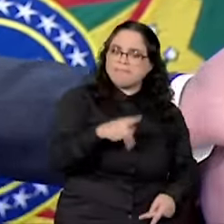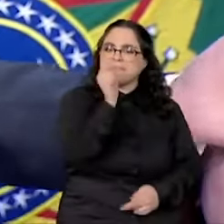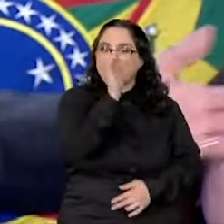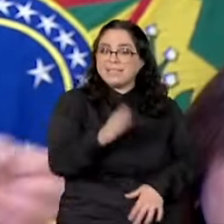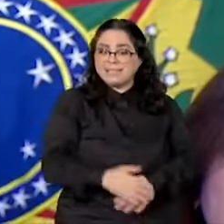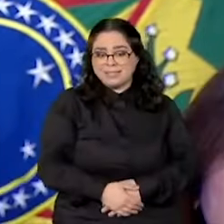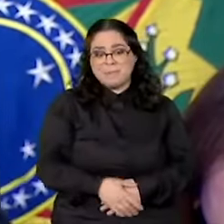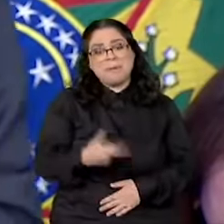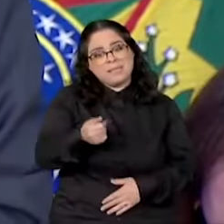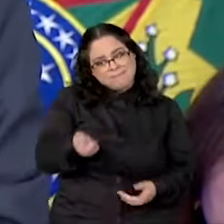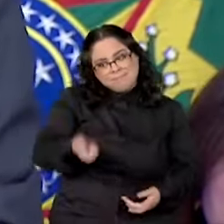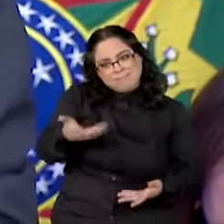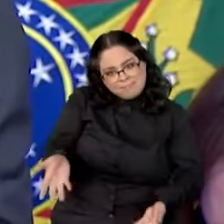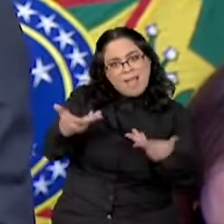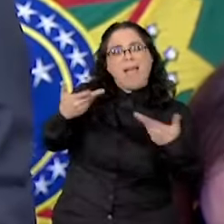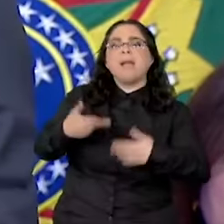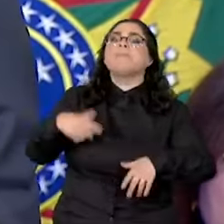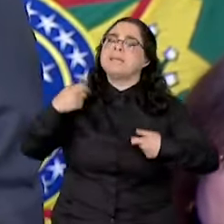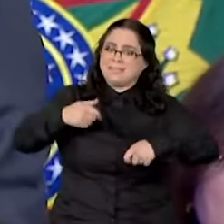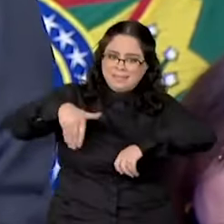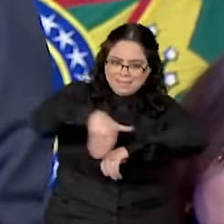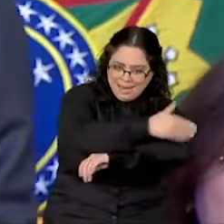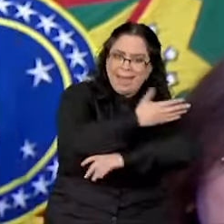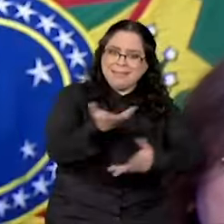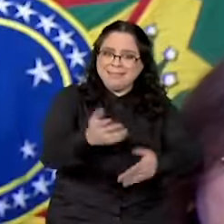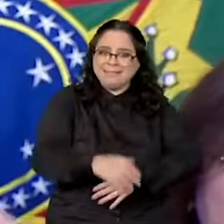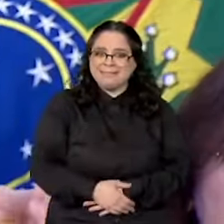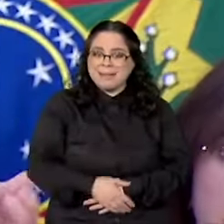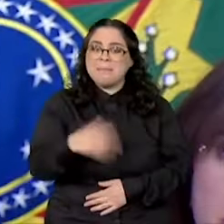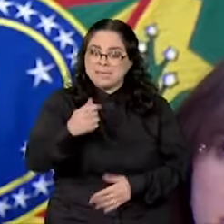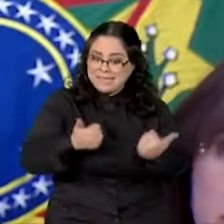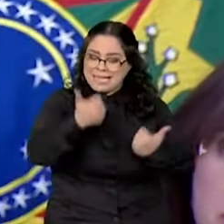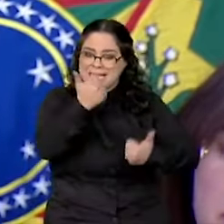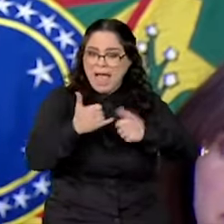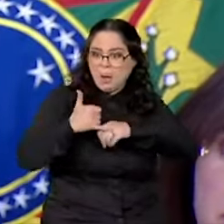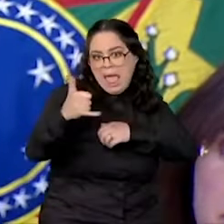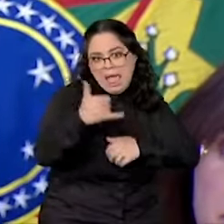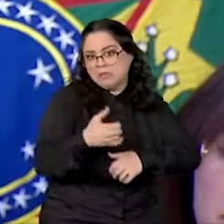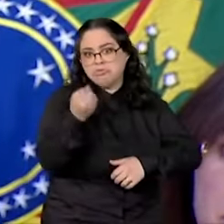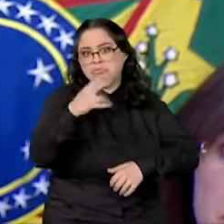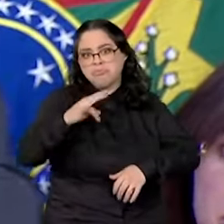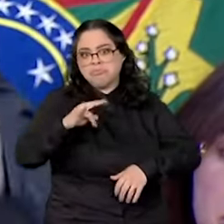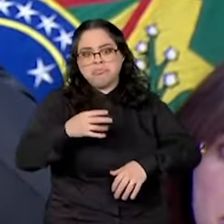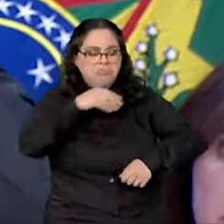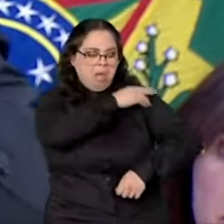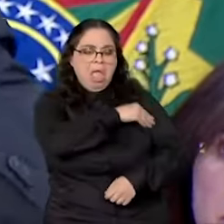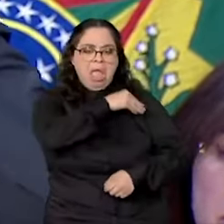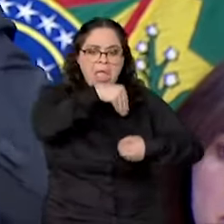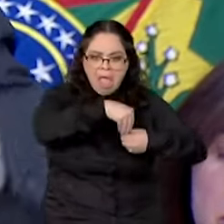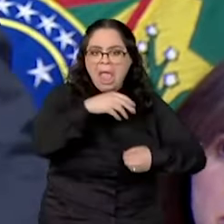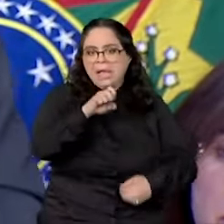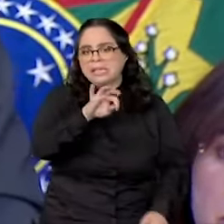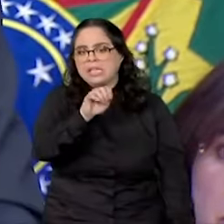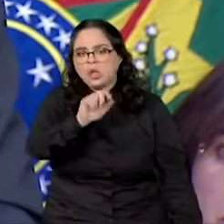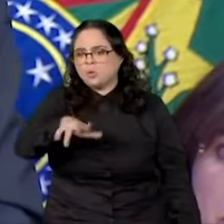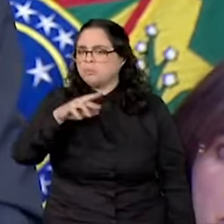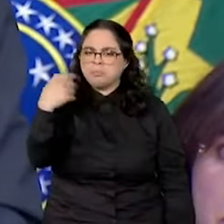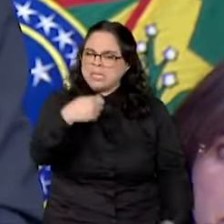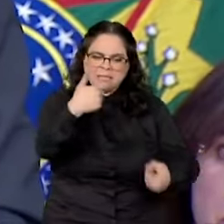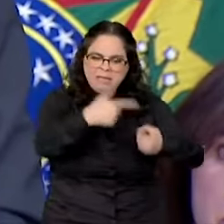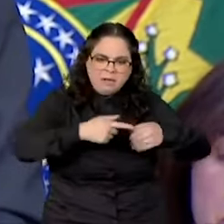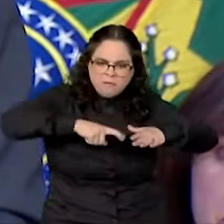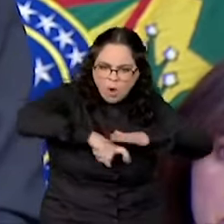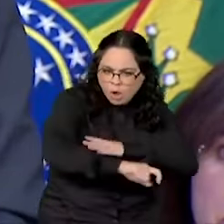uma picada, tem que ter uma estradazinha, tem que ter um carro elétrico, um carro a etanol, não precisa ser carro com